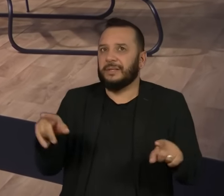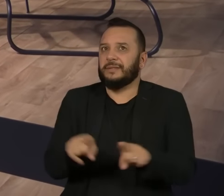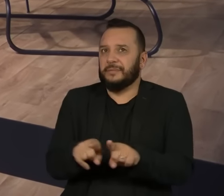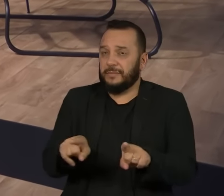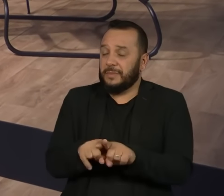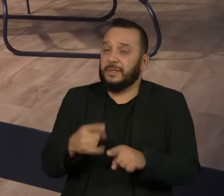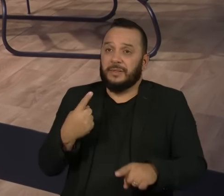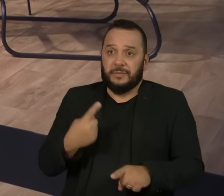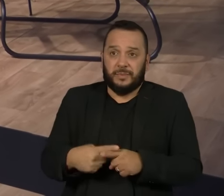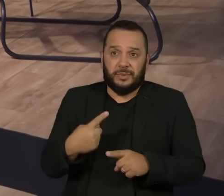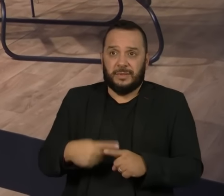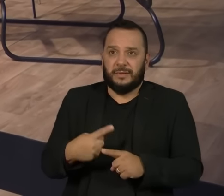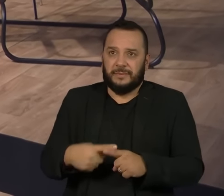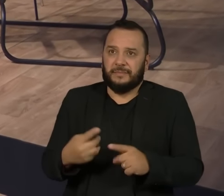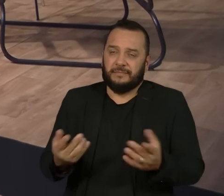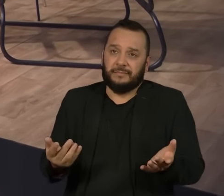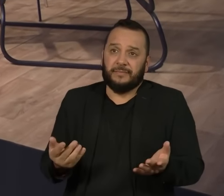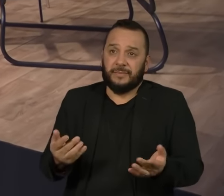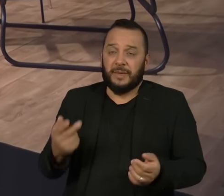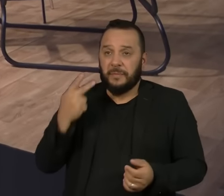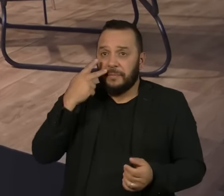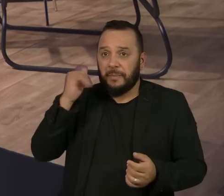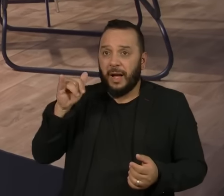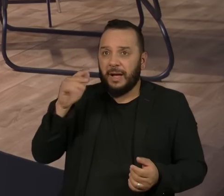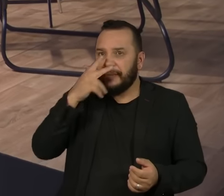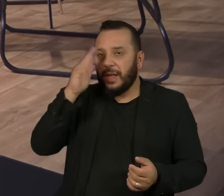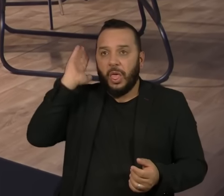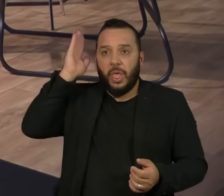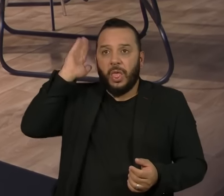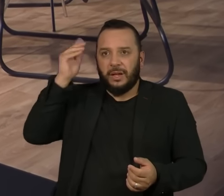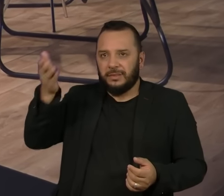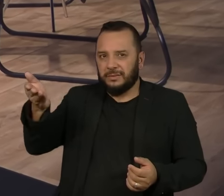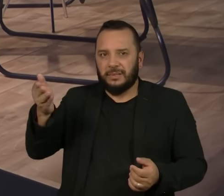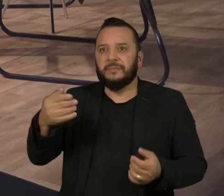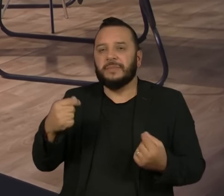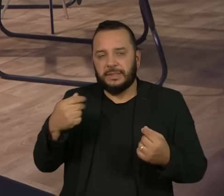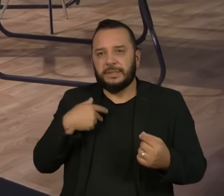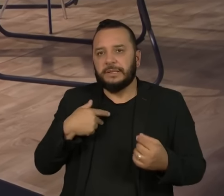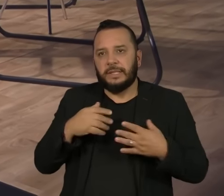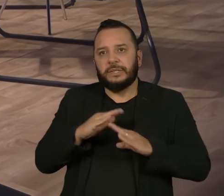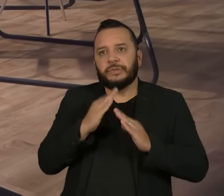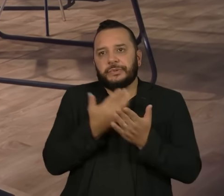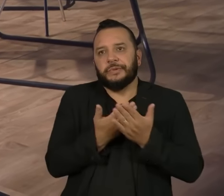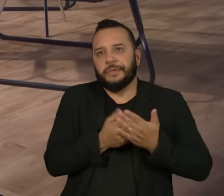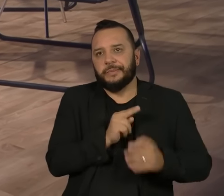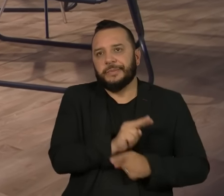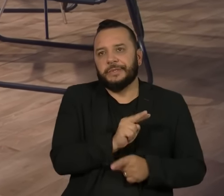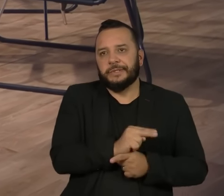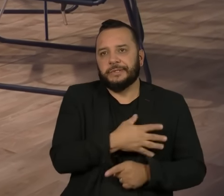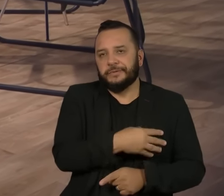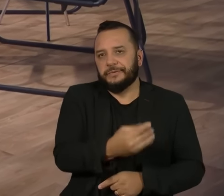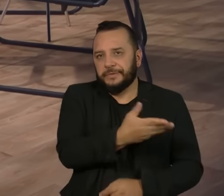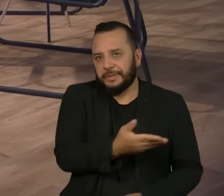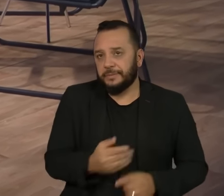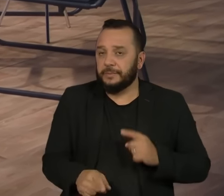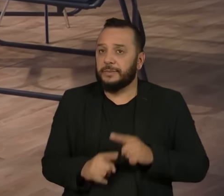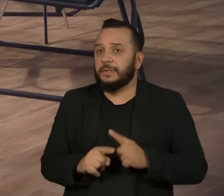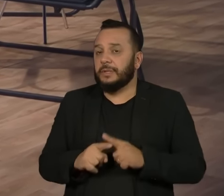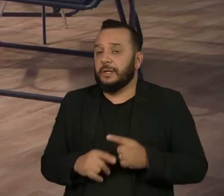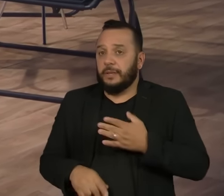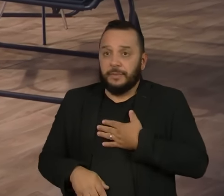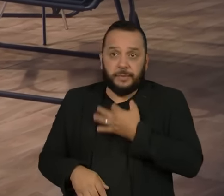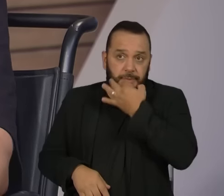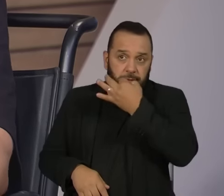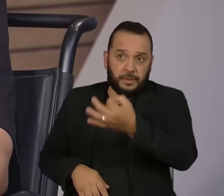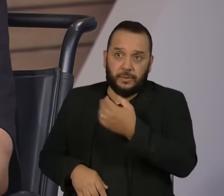senão vira essa coisa quase alucinatória, né, de pais, porque, na minha opinião, no final das contas,